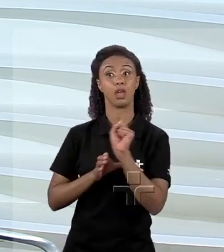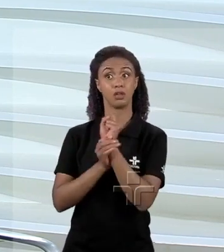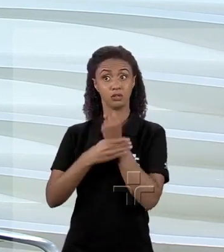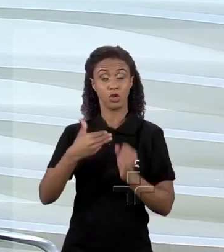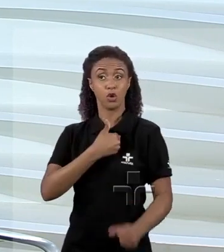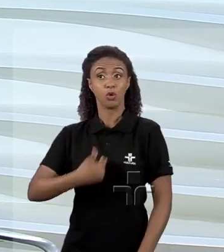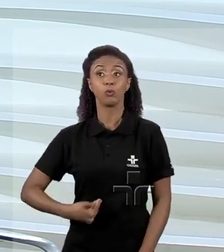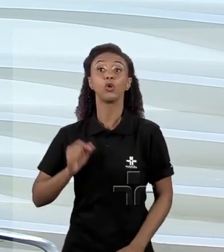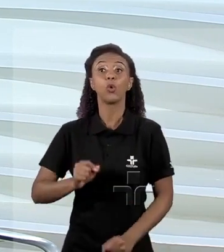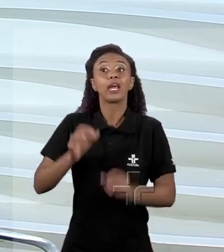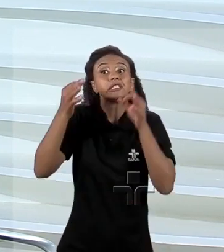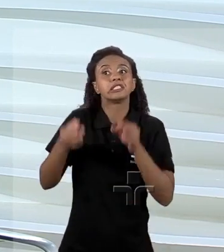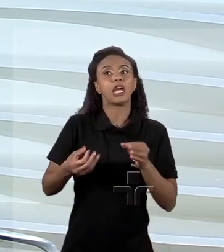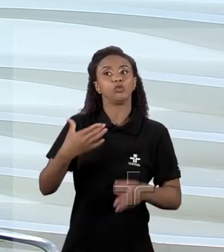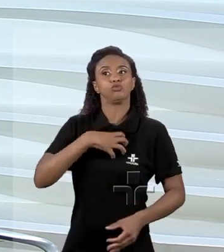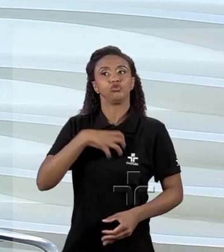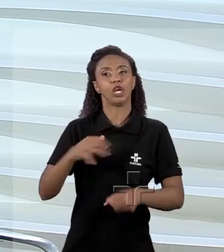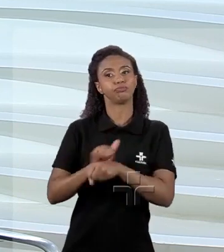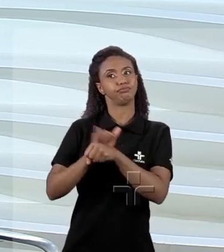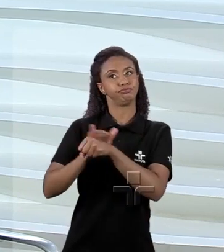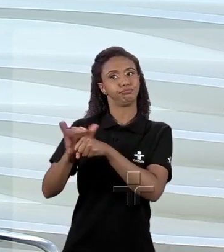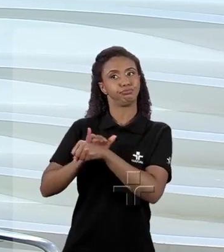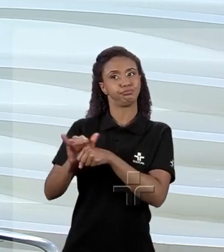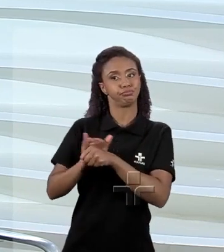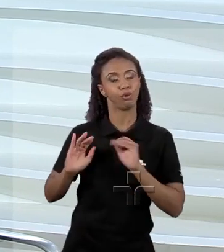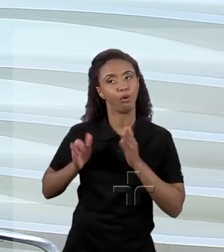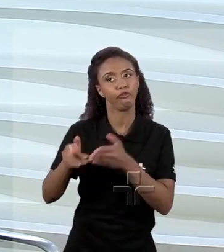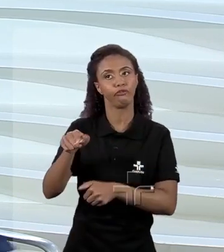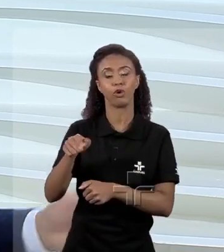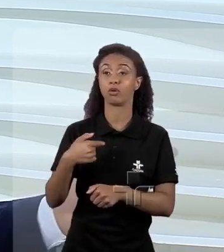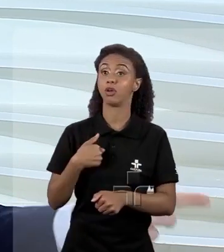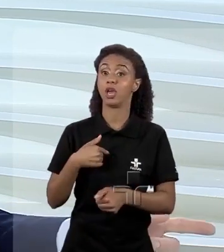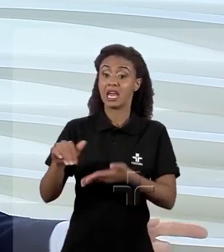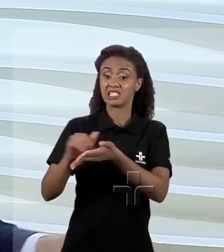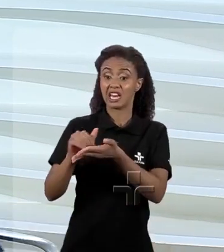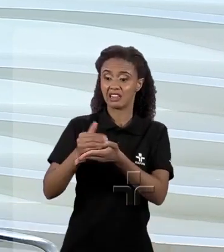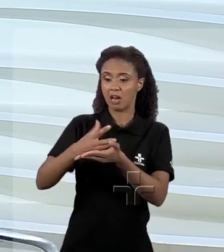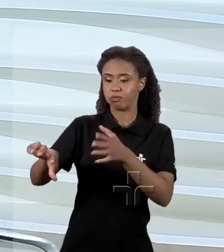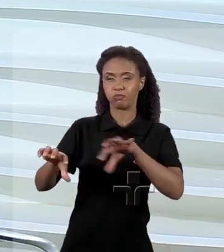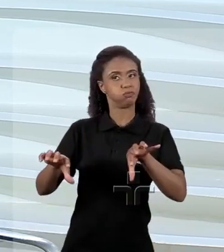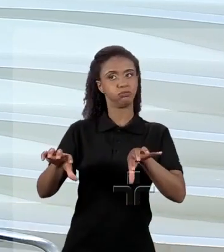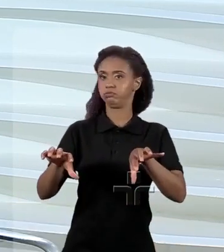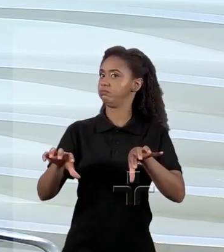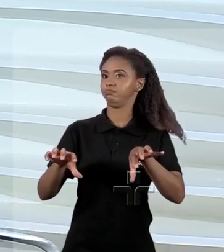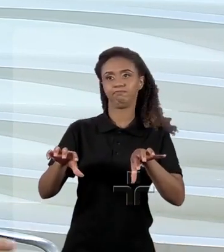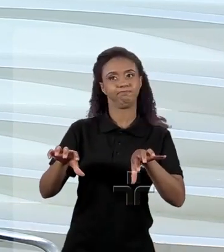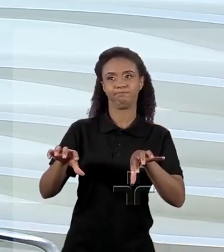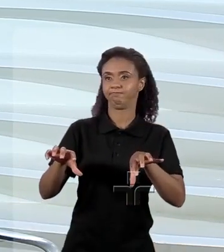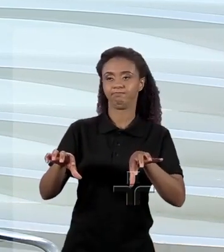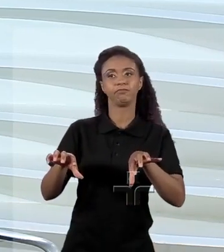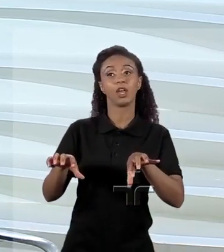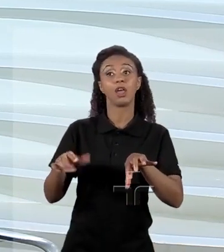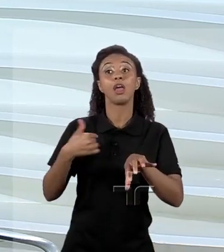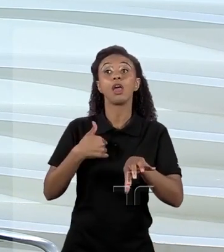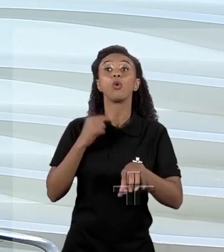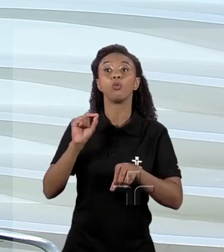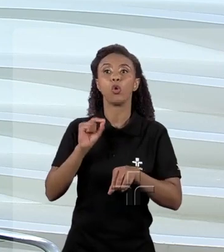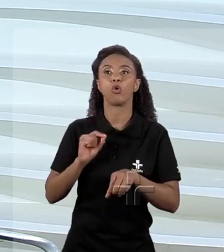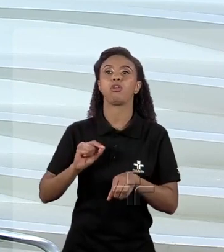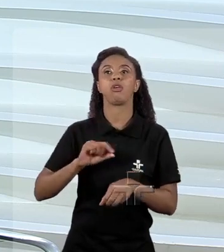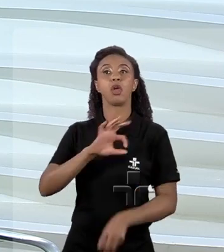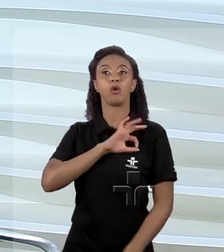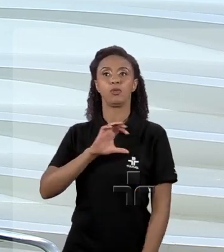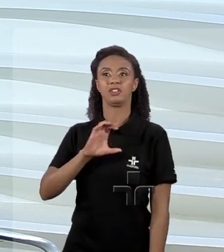tratamento correto, adequado e técnico. Primeiro, não vou separar as secretarias, como ele quis fazer recentemente, colocar a Polícia Civil